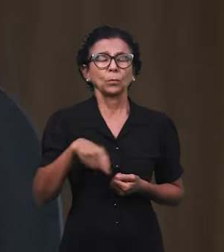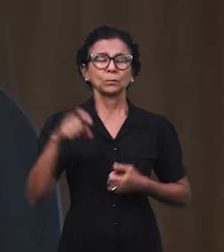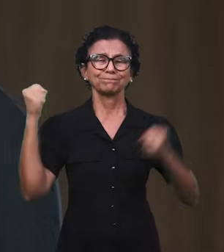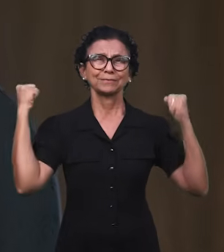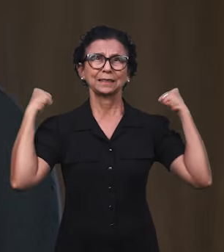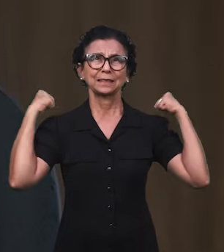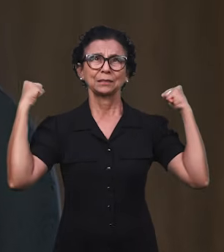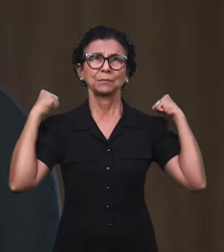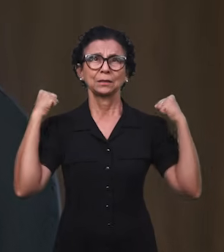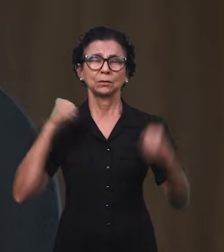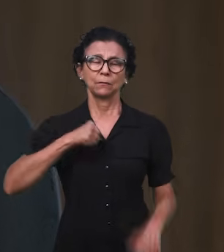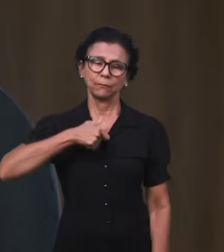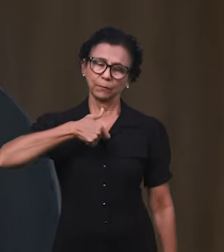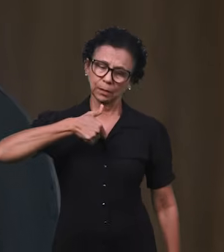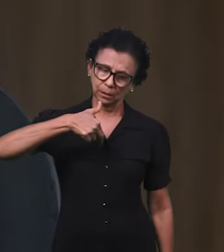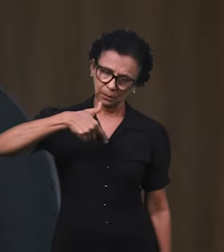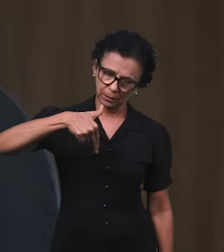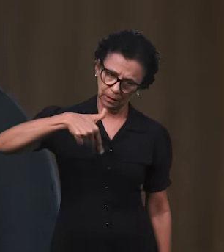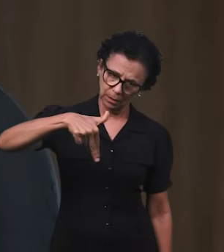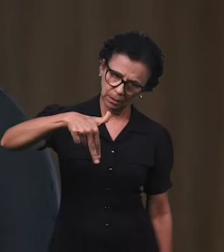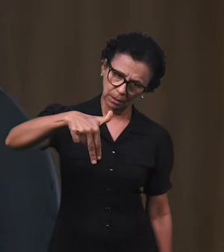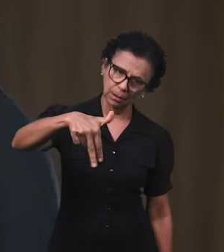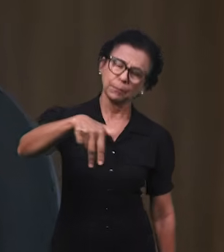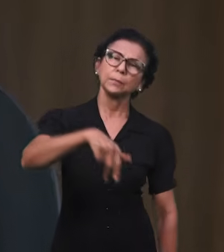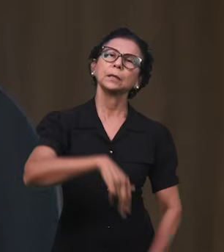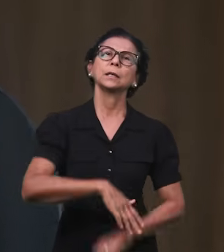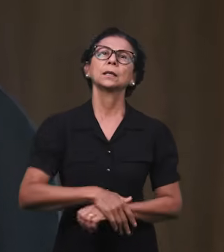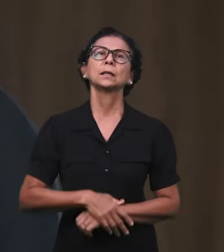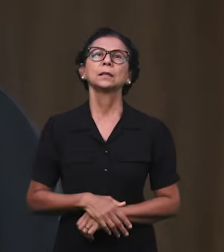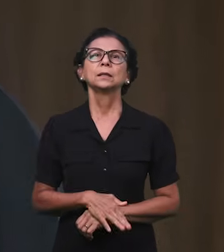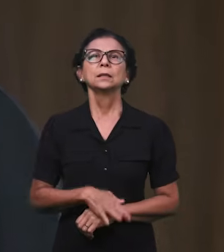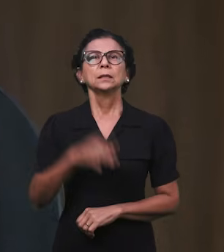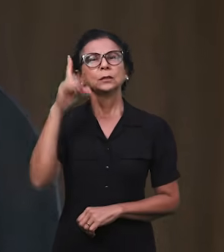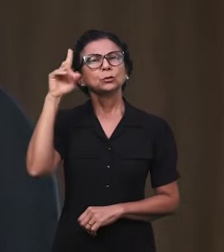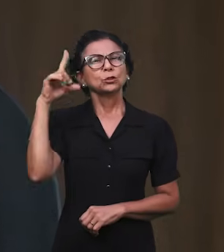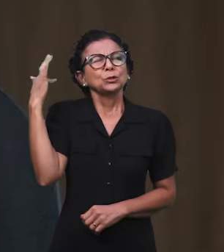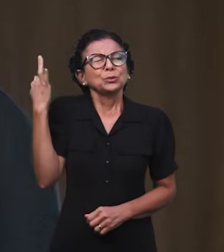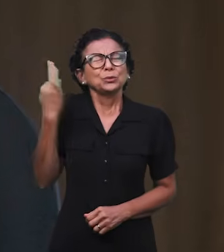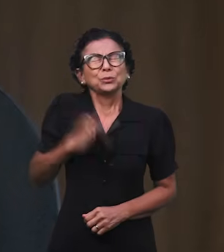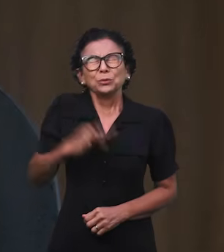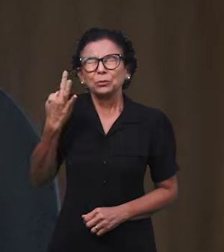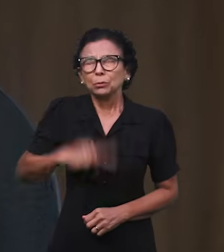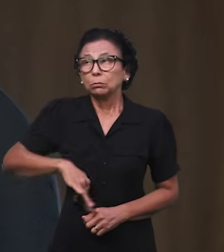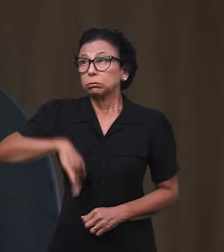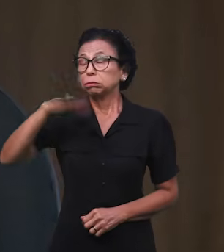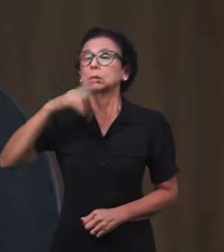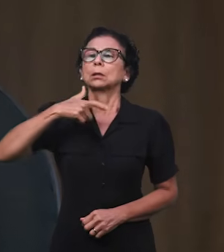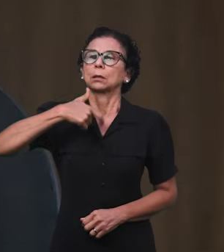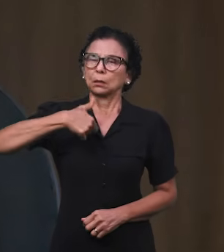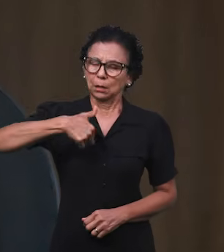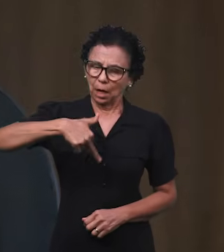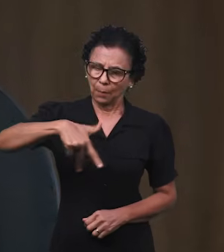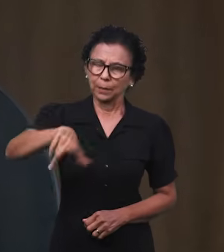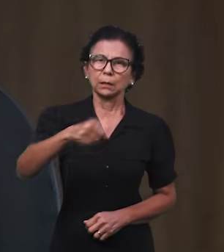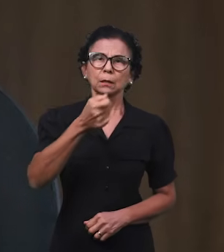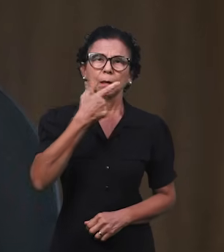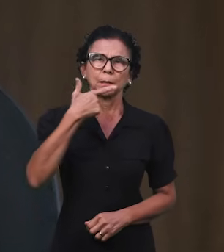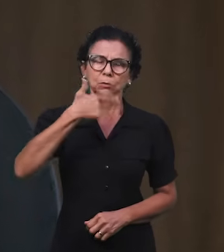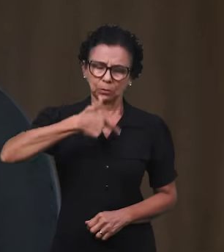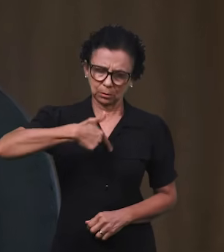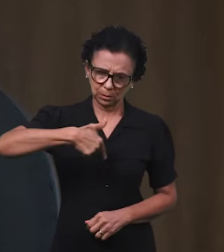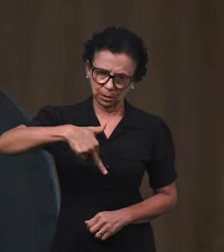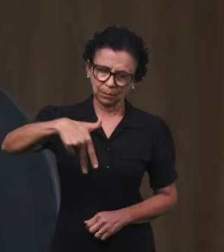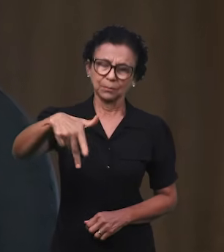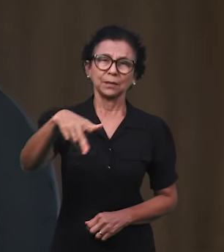uma atividade física, caminhe. E no dia de mais dor, caminhe também. Tome um analgésico e